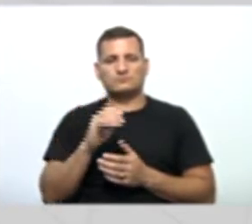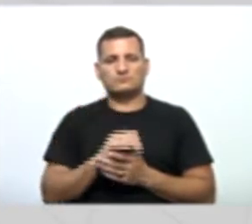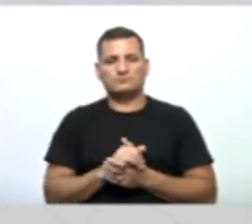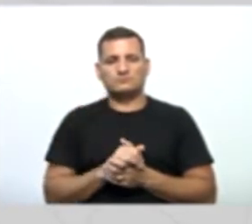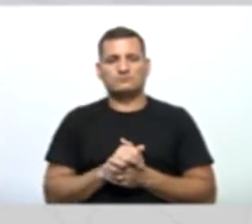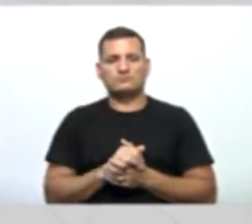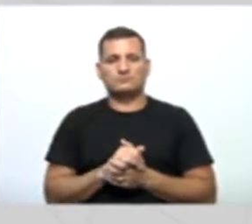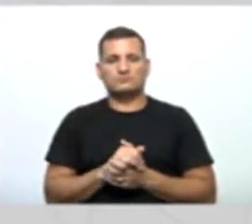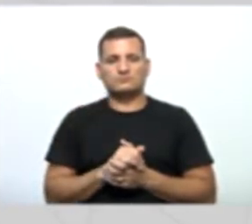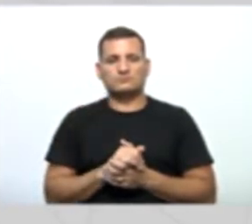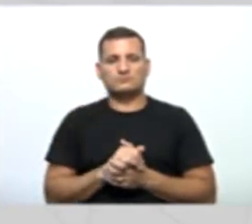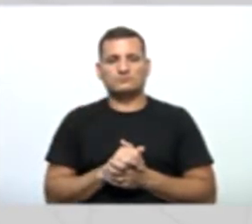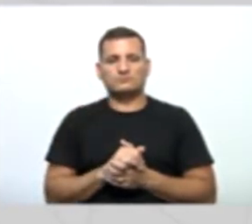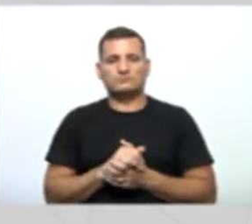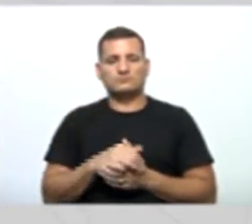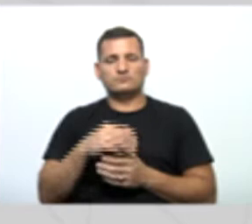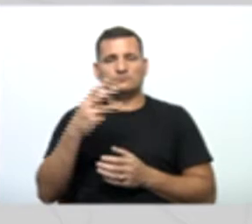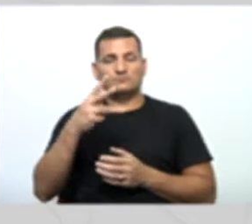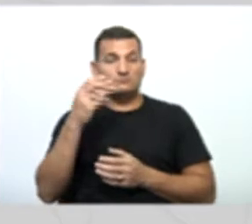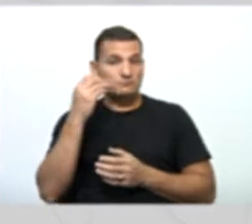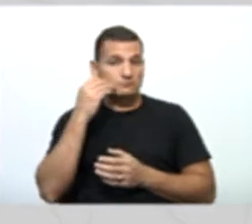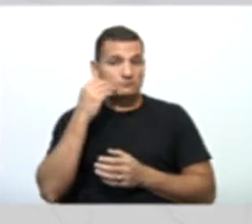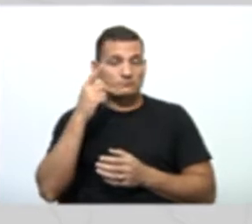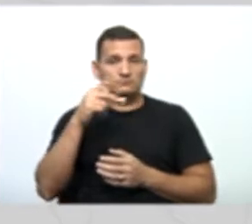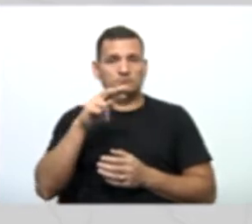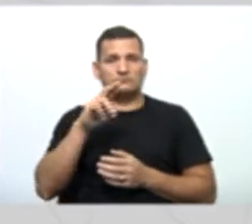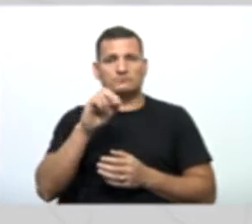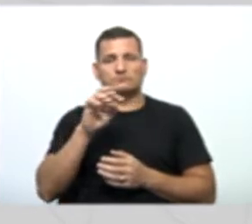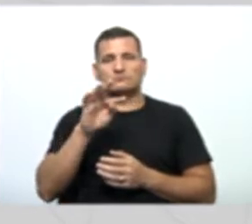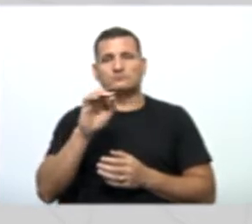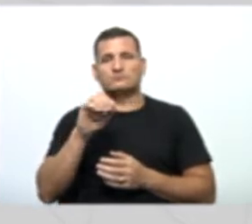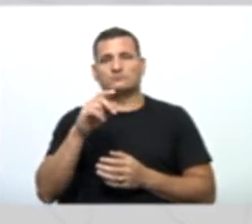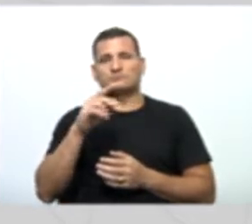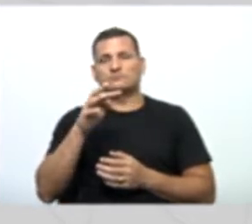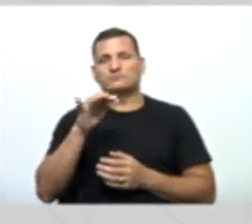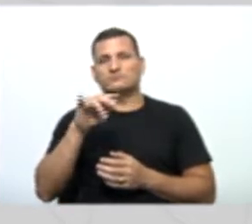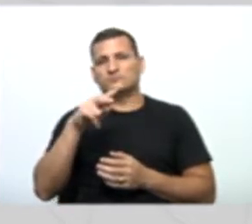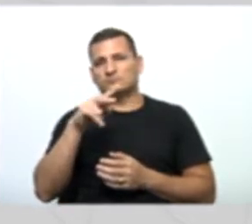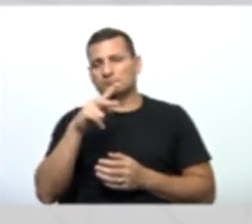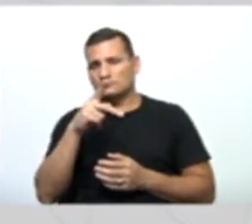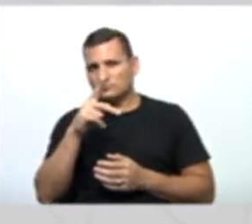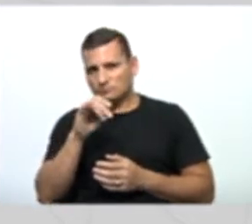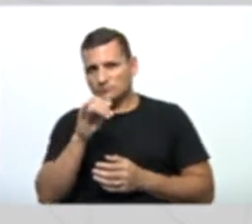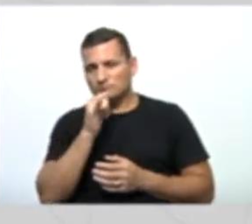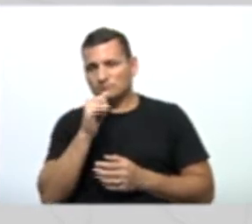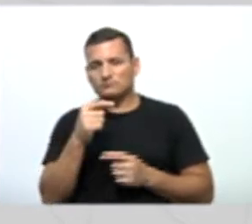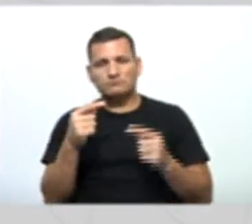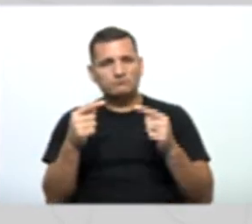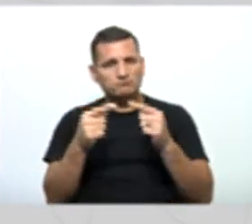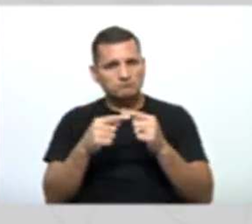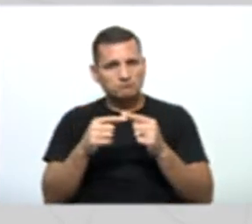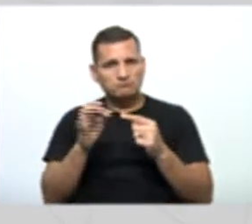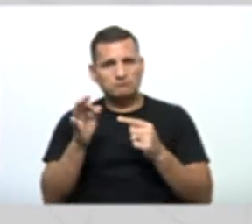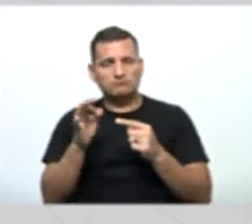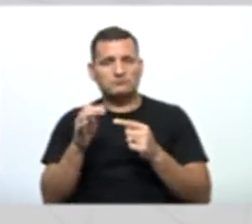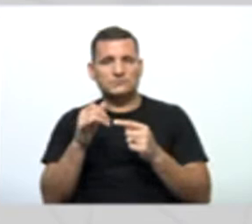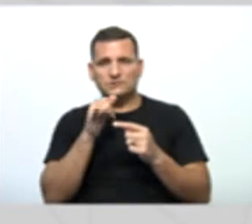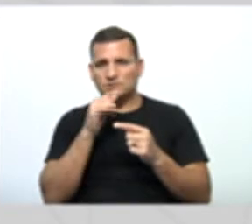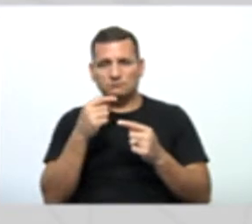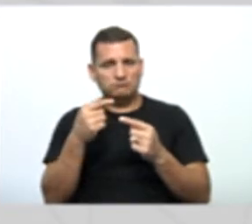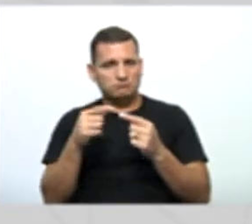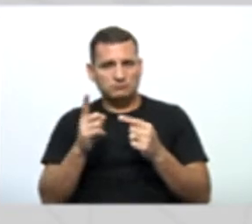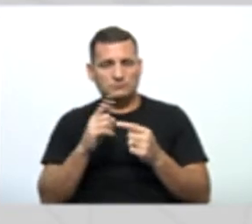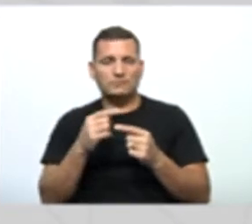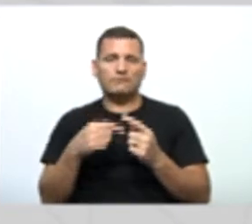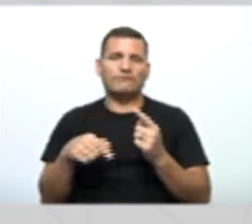pouco. Verificar o protótipo segundo os requisitos levantados. Se não tiver ok, voltar para o passo 2. O